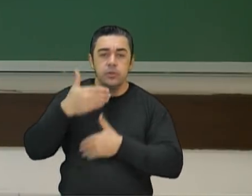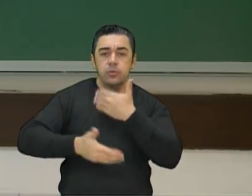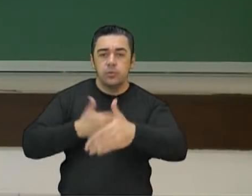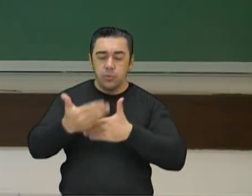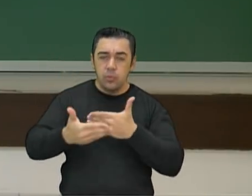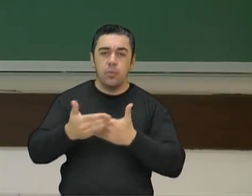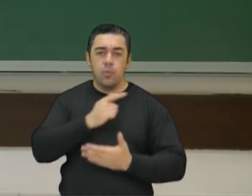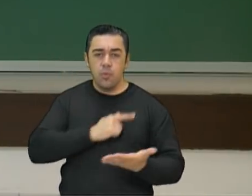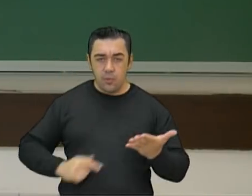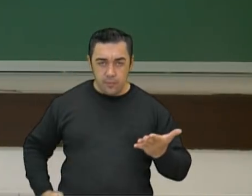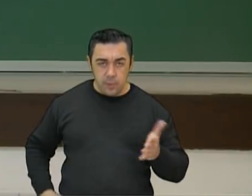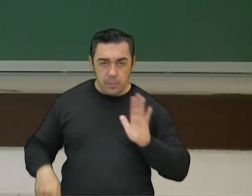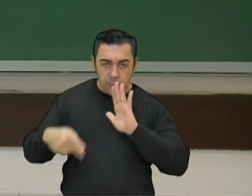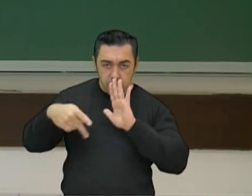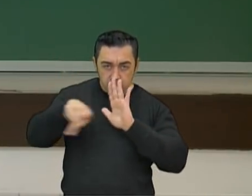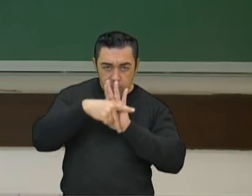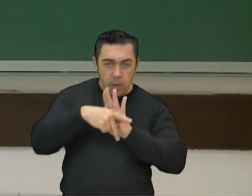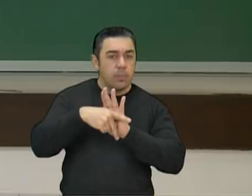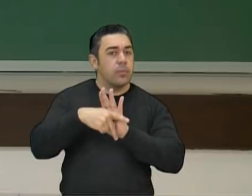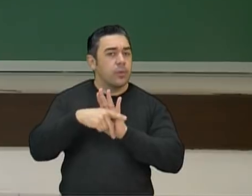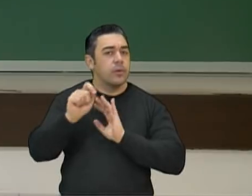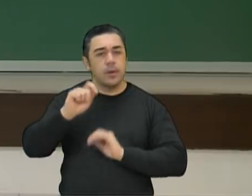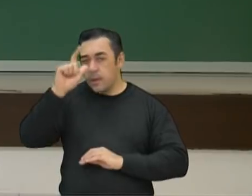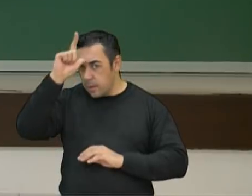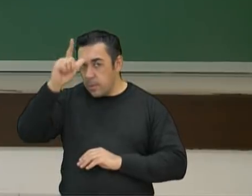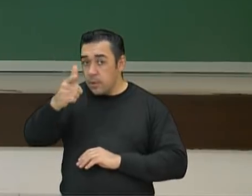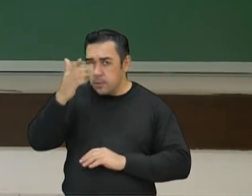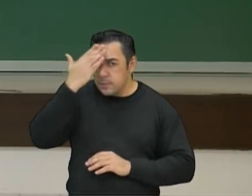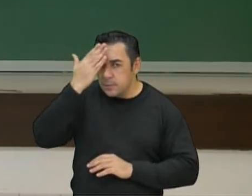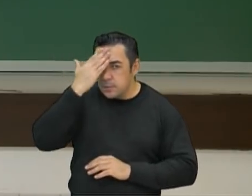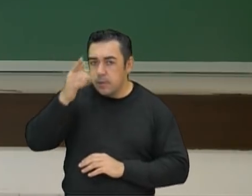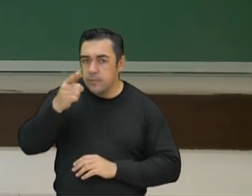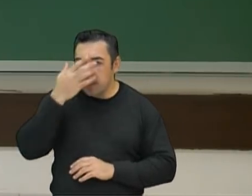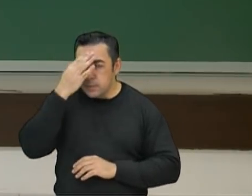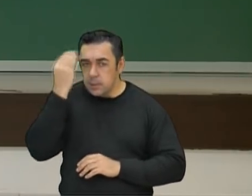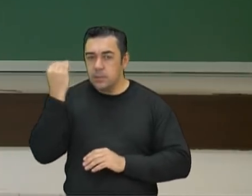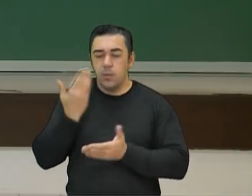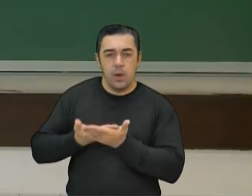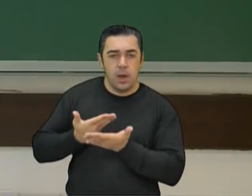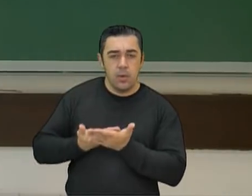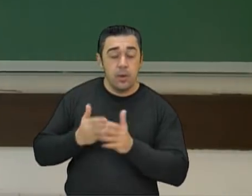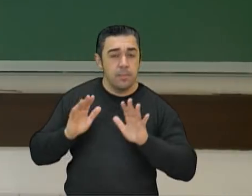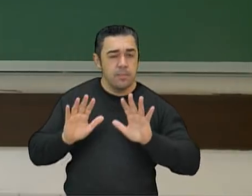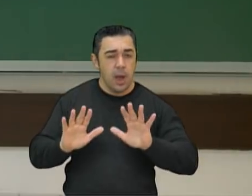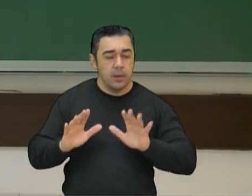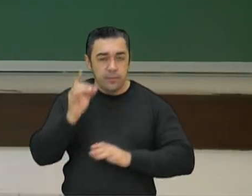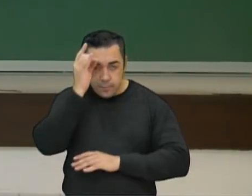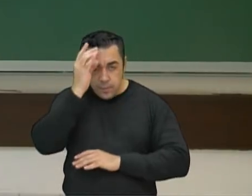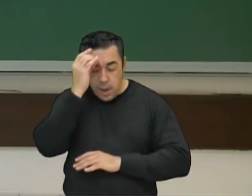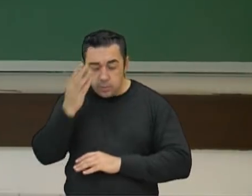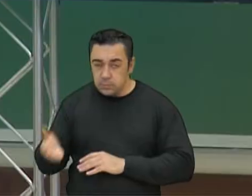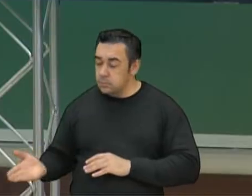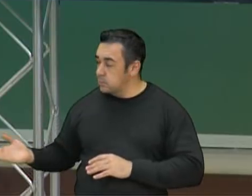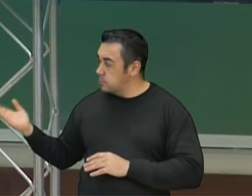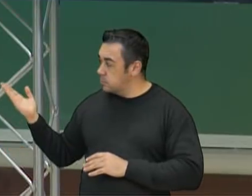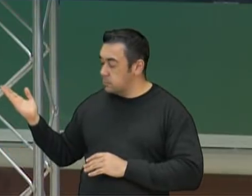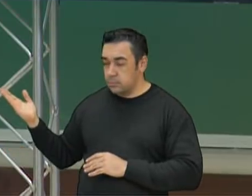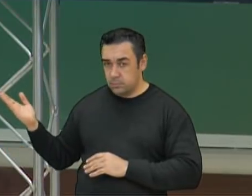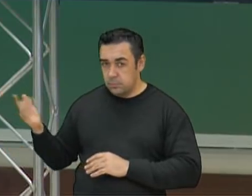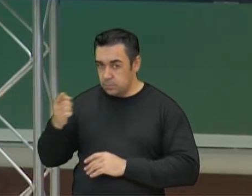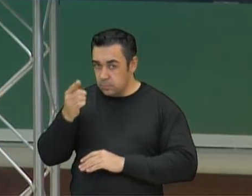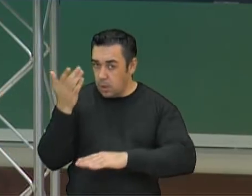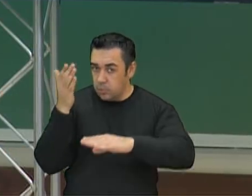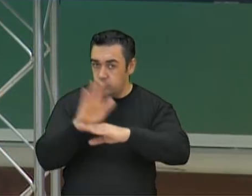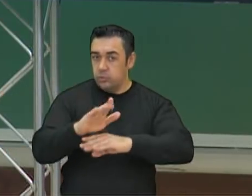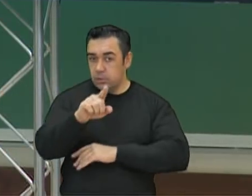da Alemanha. Legal? Ei, eu sei que você não lembra da última aula, então, mais fácil para você, vamos lá para te